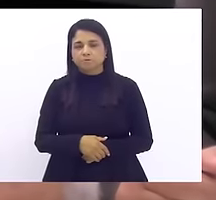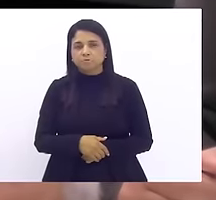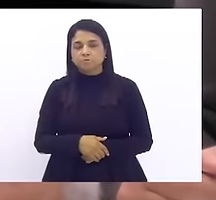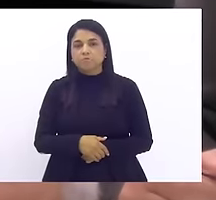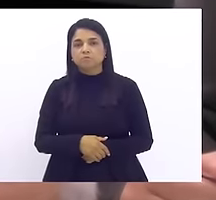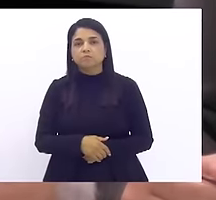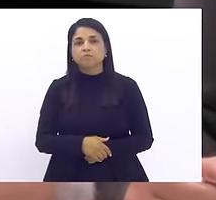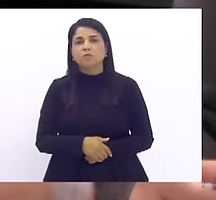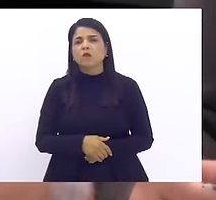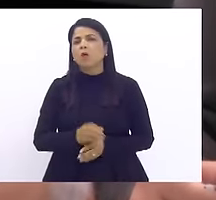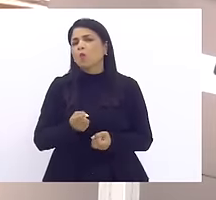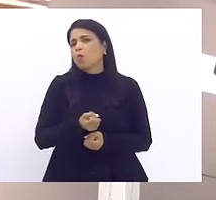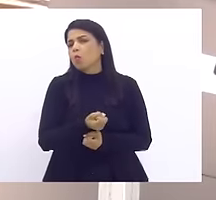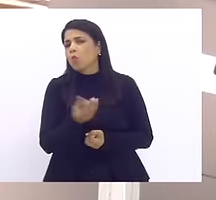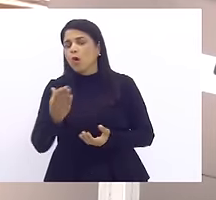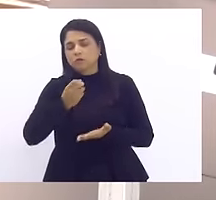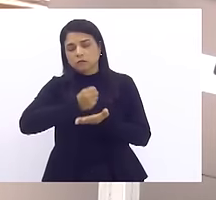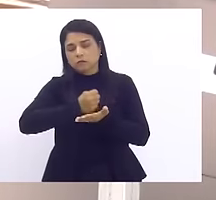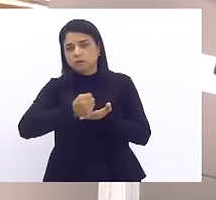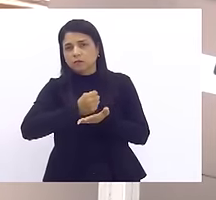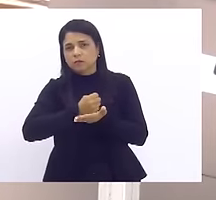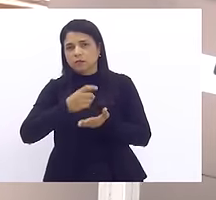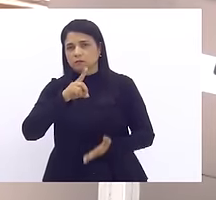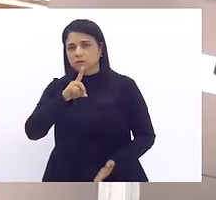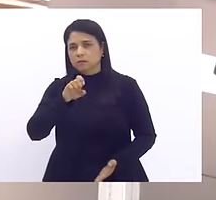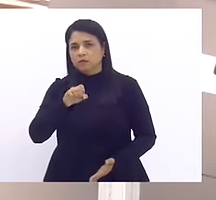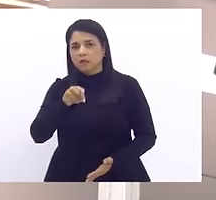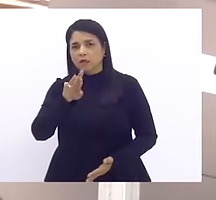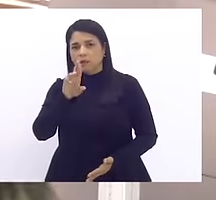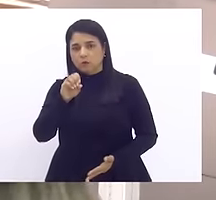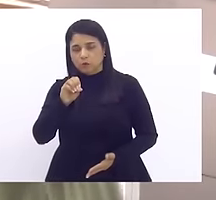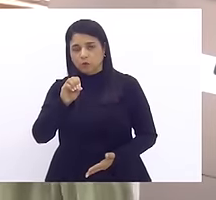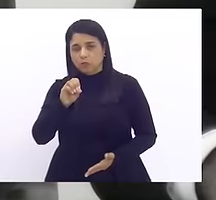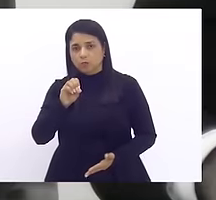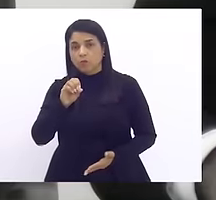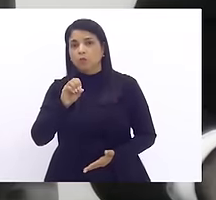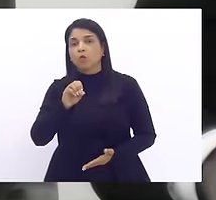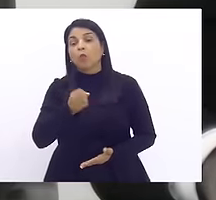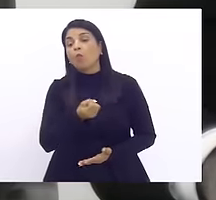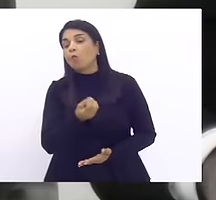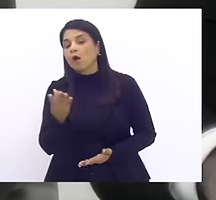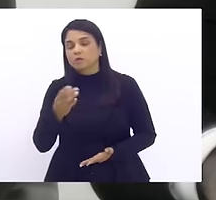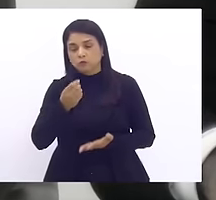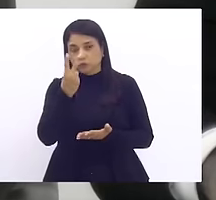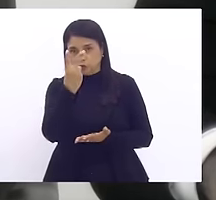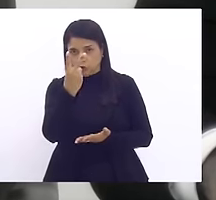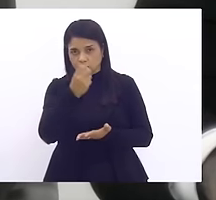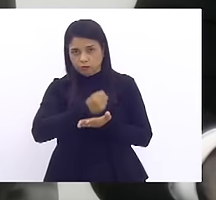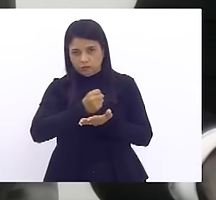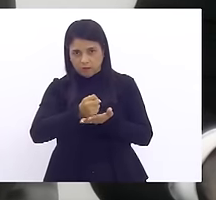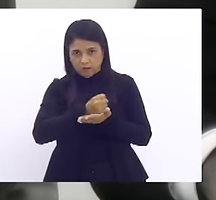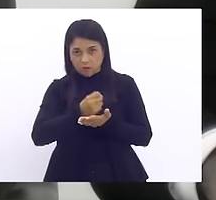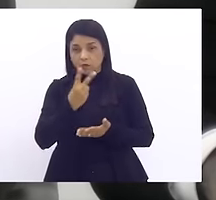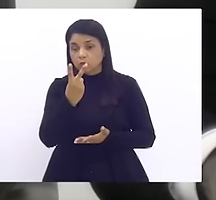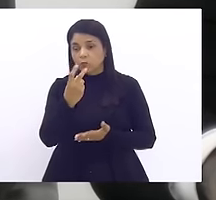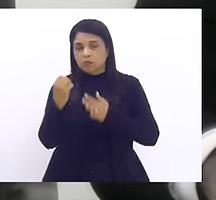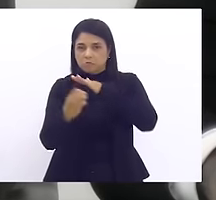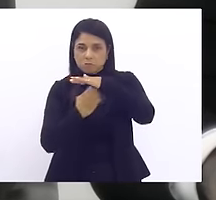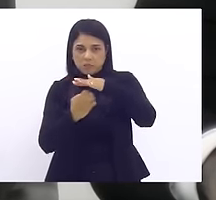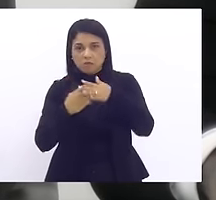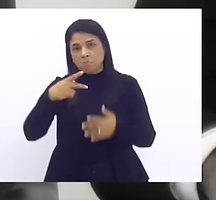quantos contratos o teto com prestador de serviço você sabe Quais as empresas são as duas são